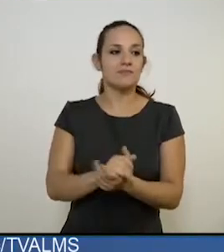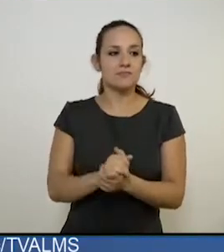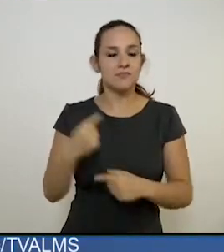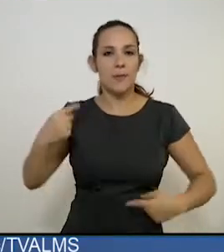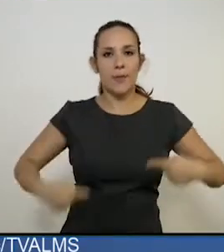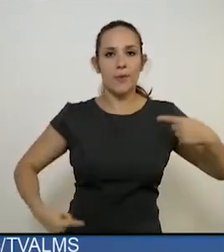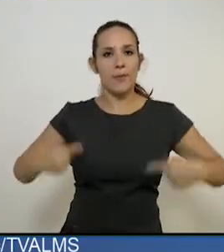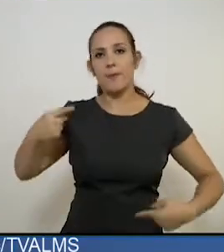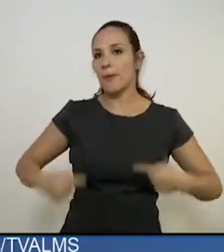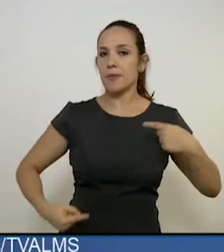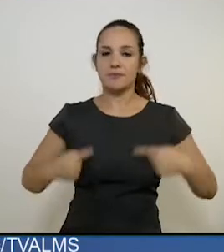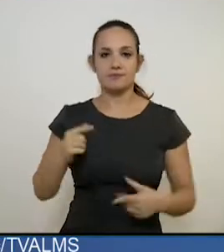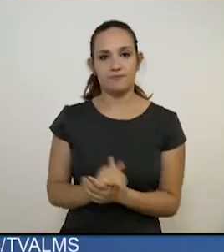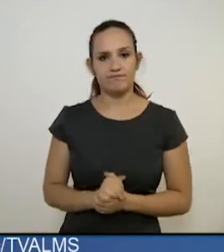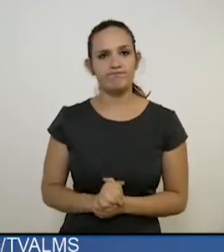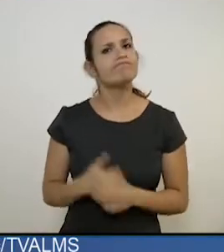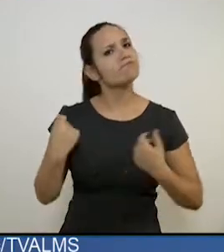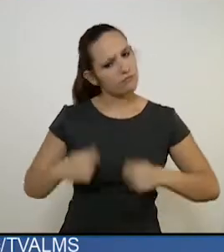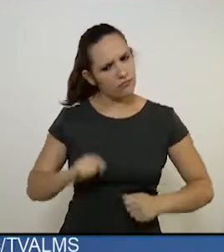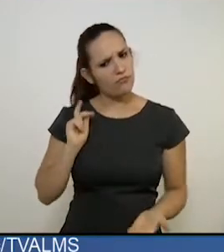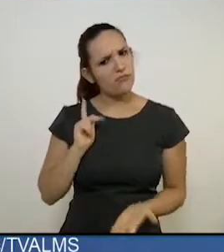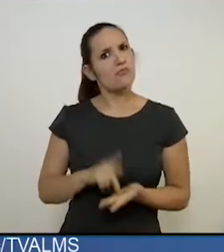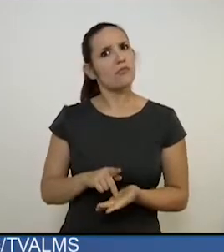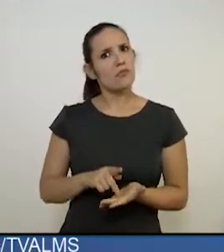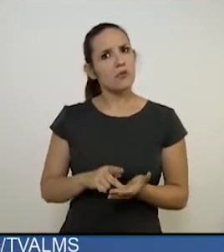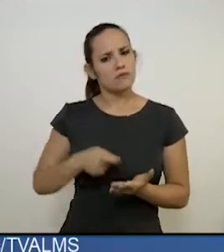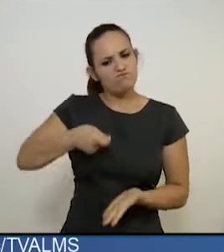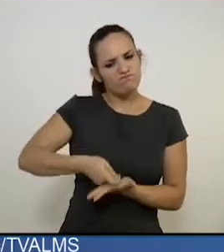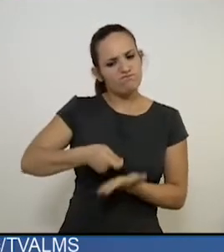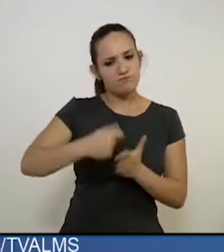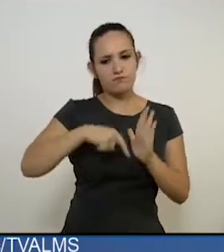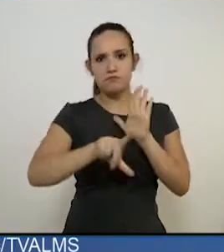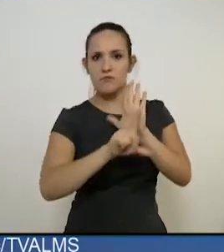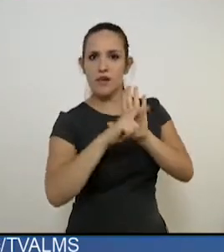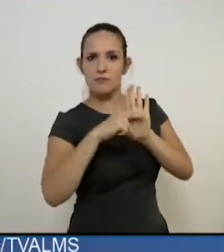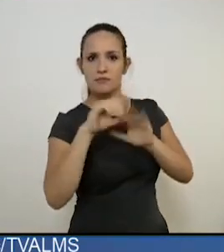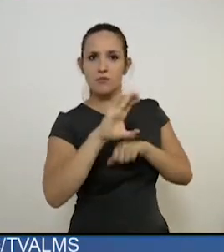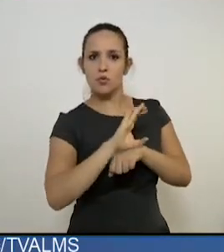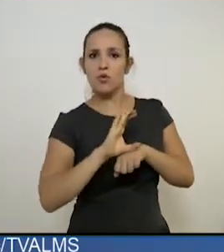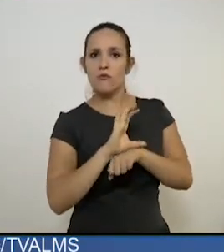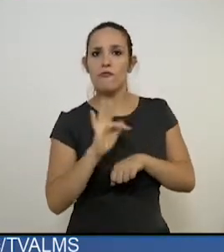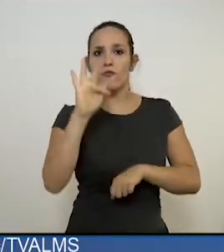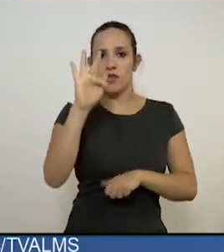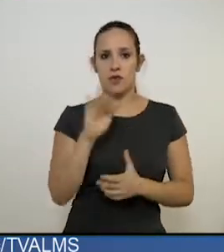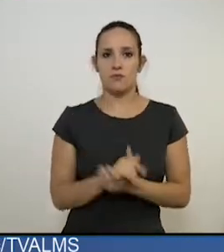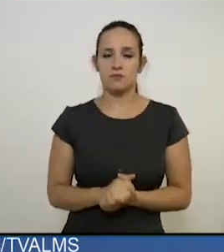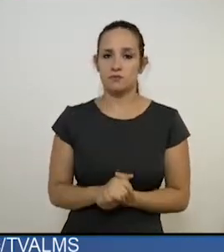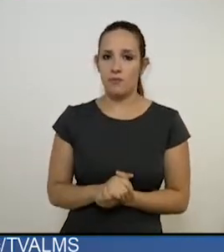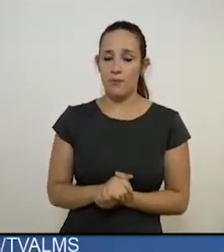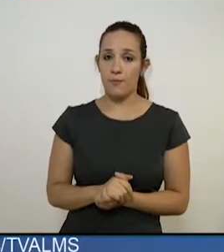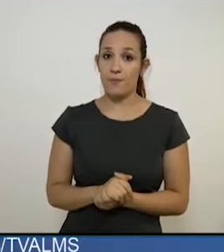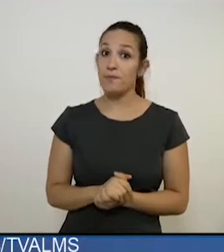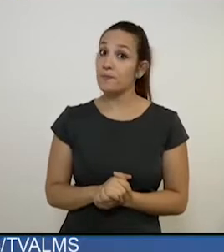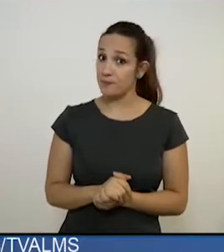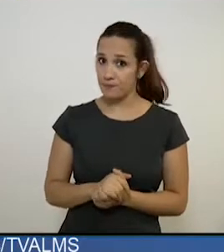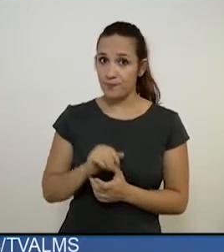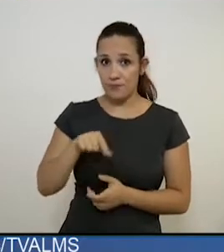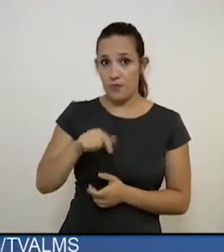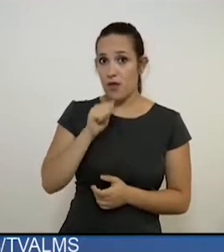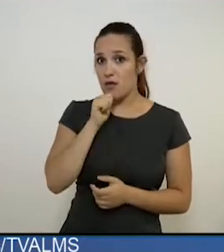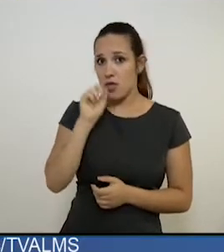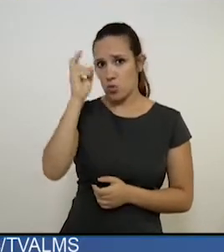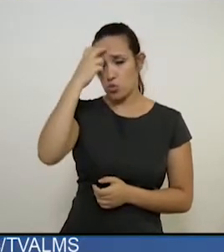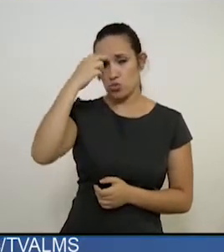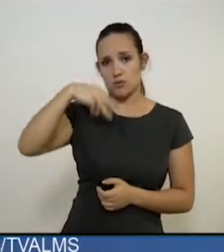concorrer. Precisamos fazer valer o que determina a Constituição Federal. O machismo ainda